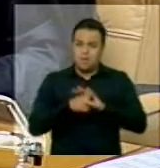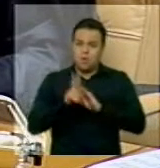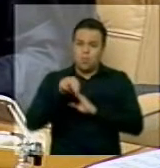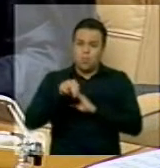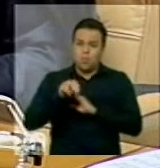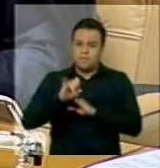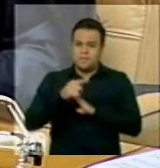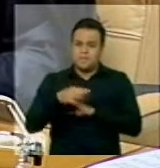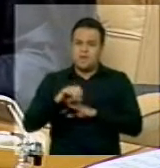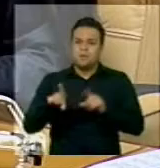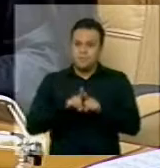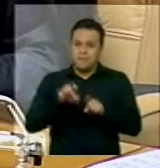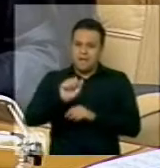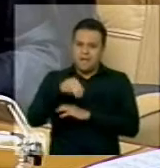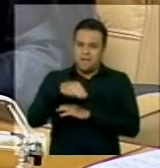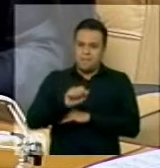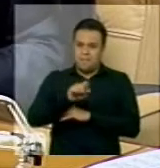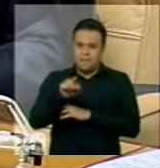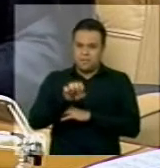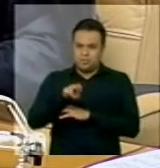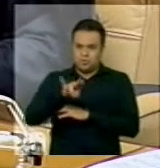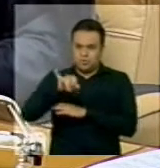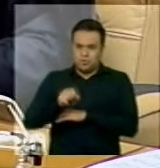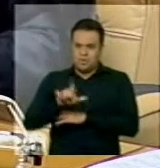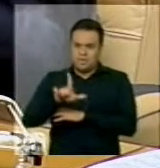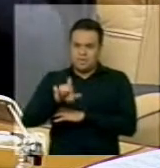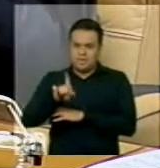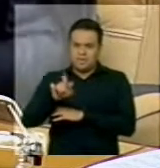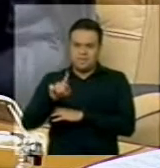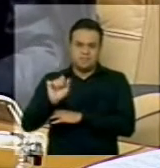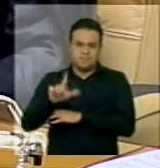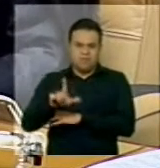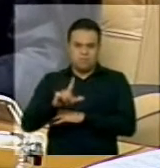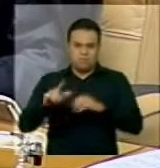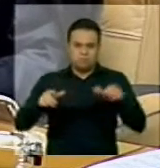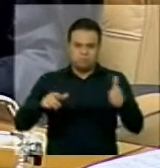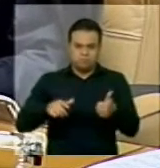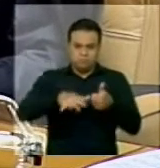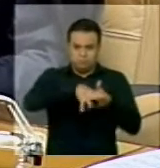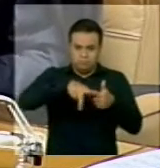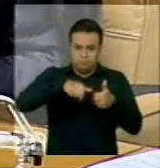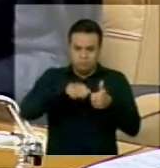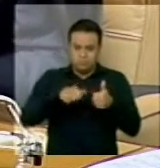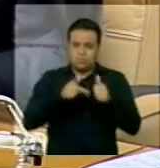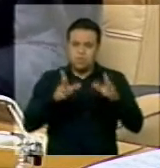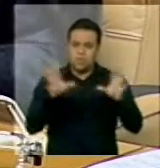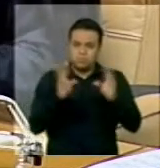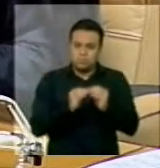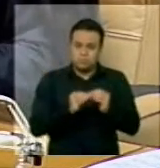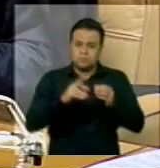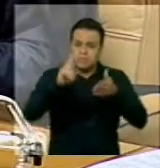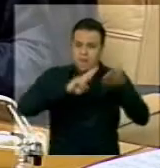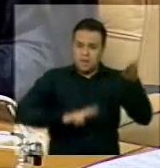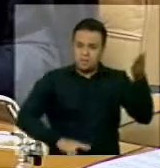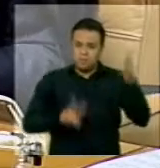na Amazônia Legal. Faço, portanto, a partir de agora, uma síntese do relato, eis que